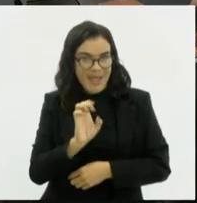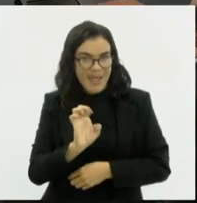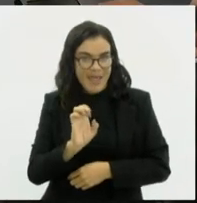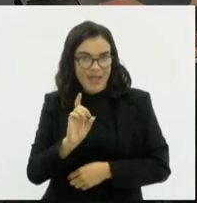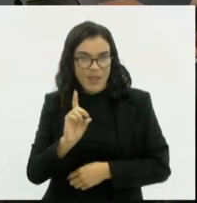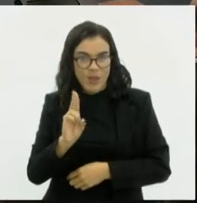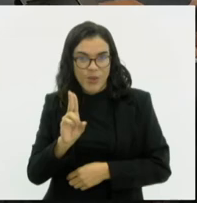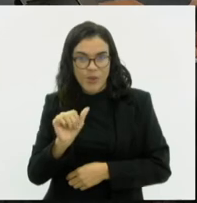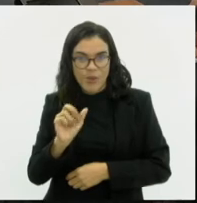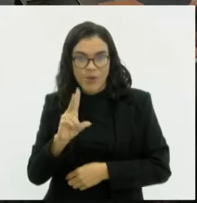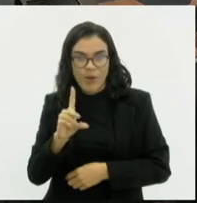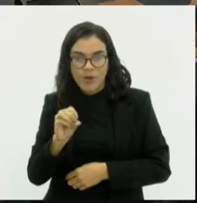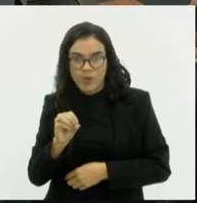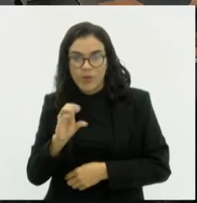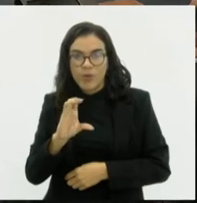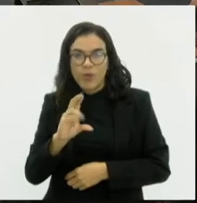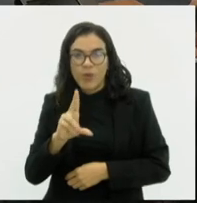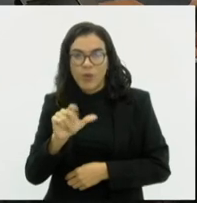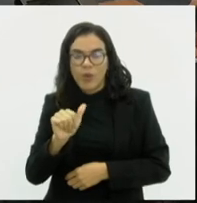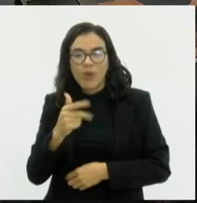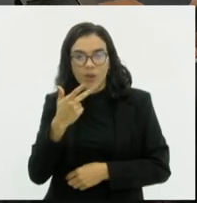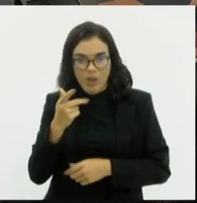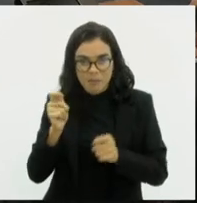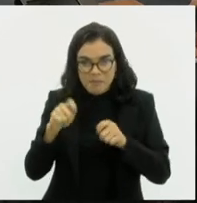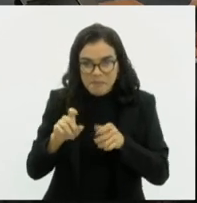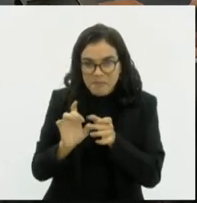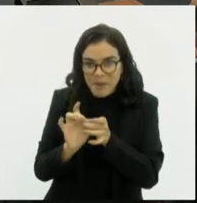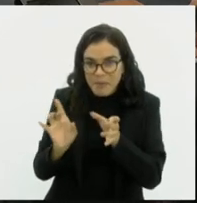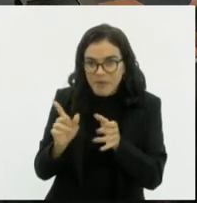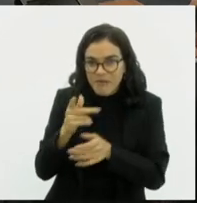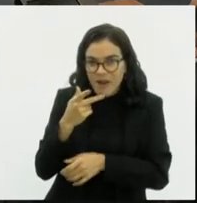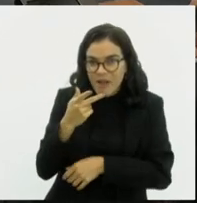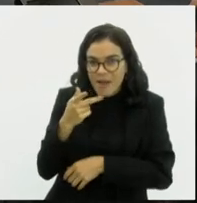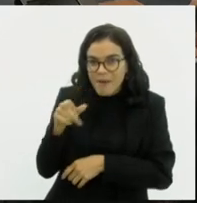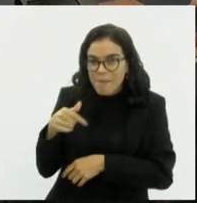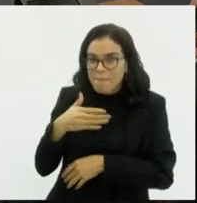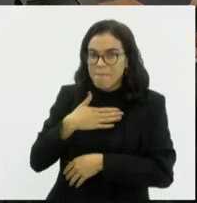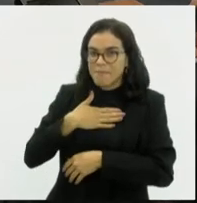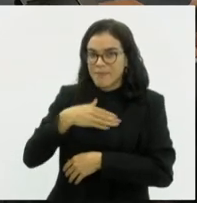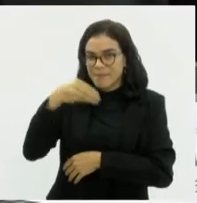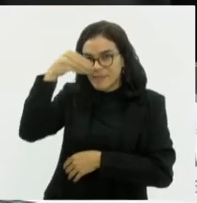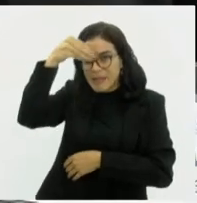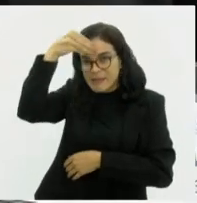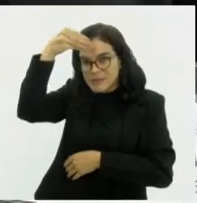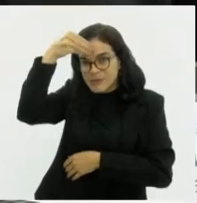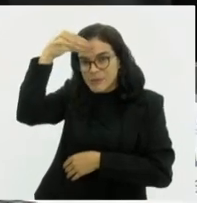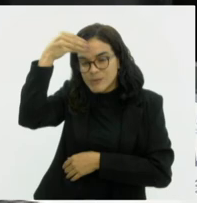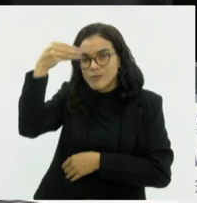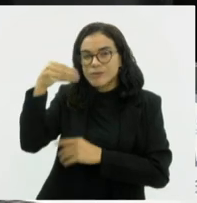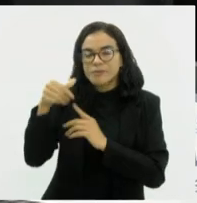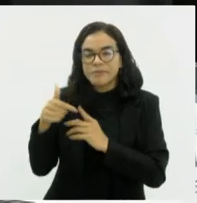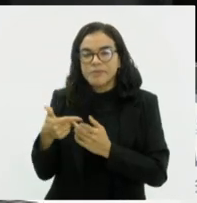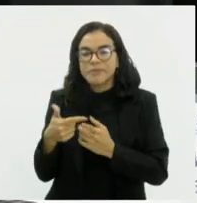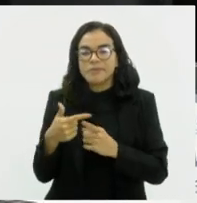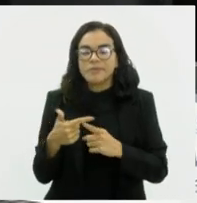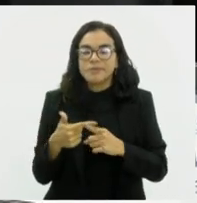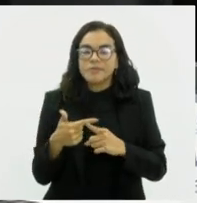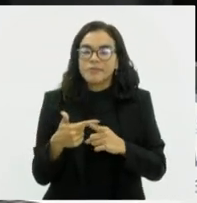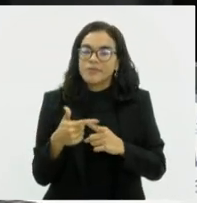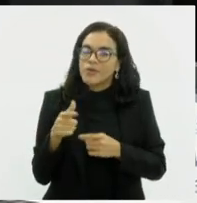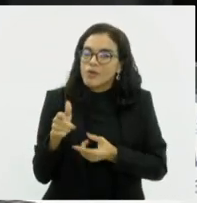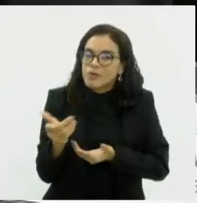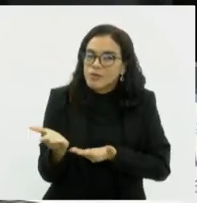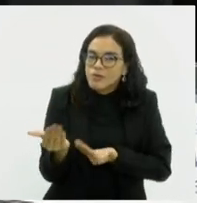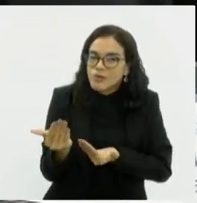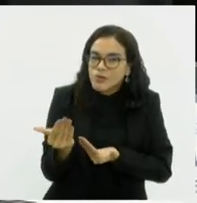permite assim chamar, a Dani Cunha, de minha sobrinha. A Dani Cunha, uma